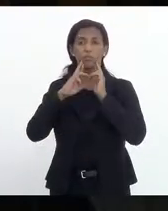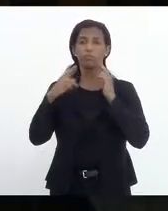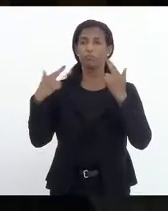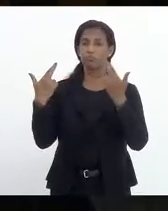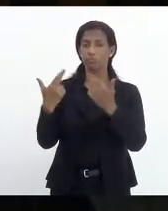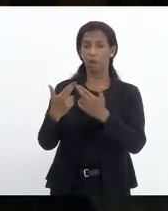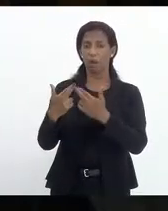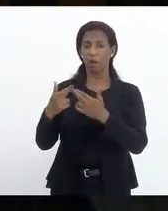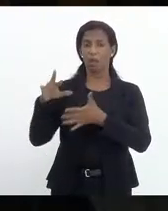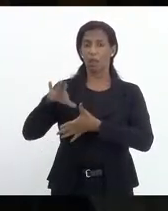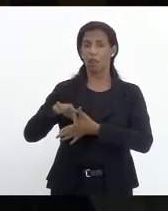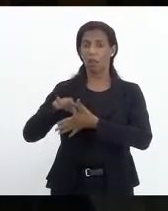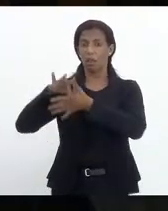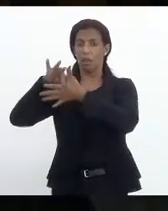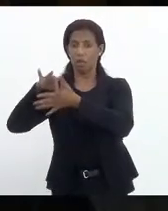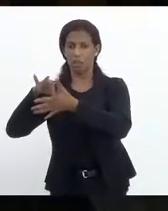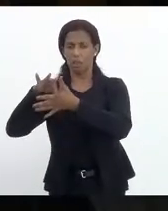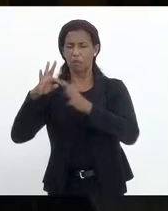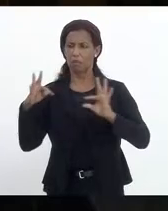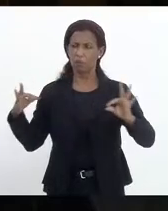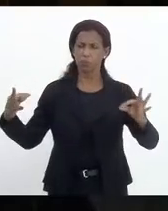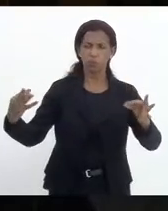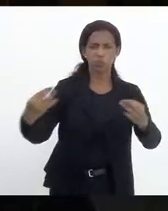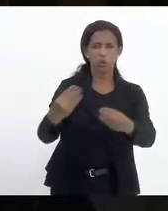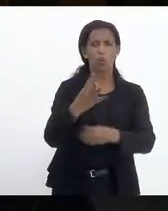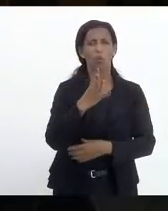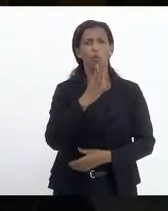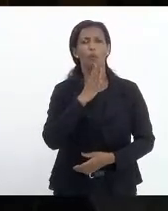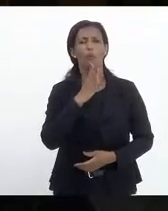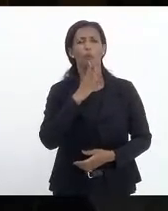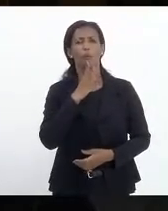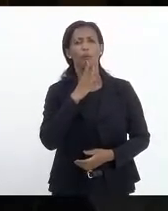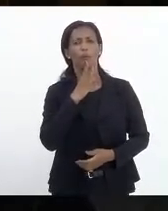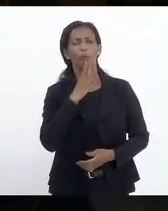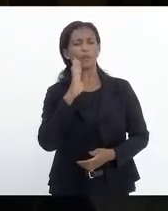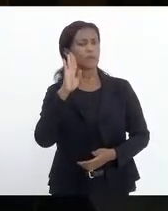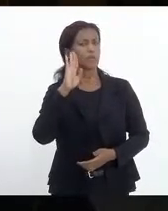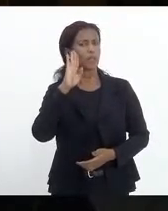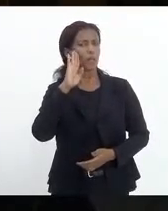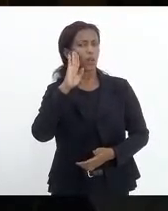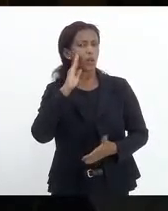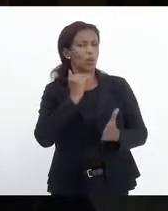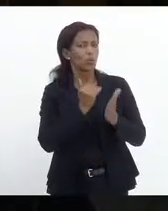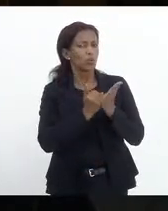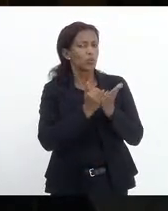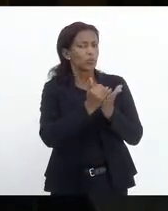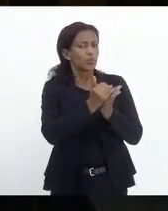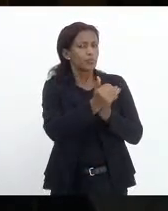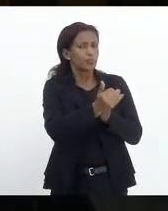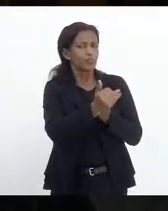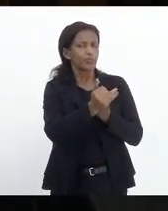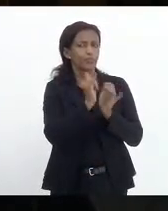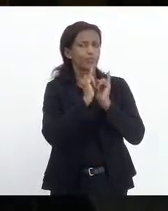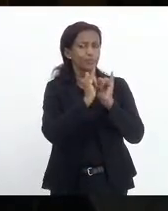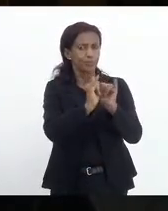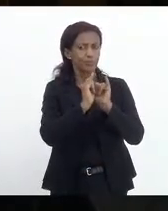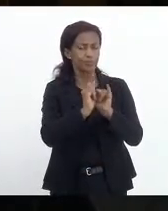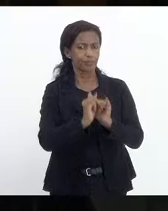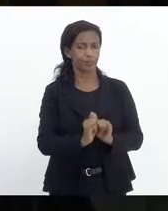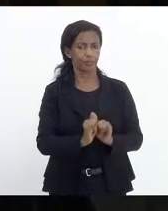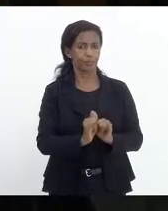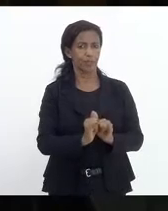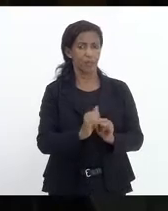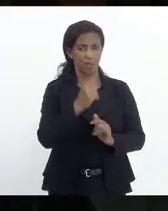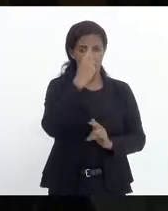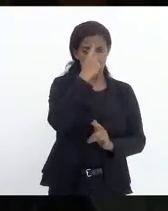reunião de colégio de líderes para todos conhecerem os princípios das suas mensagens e